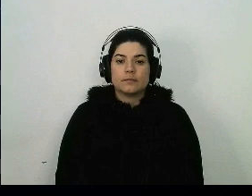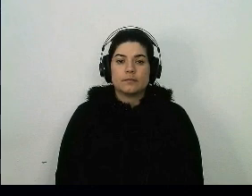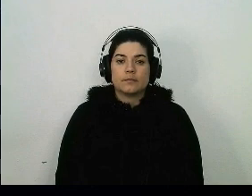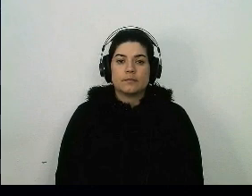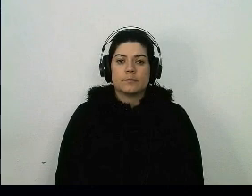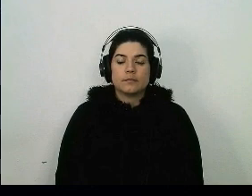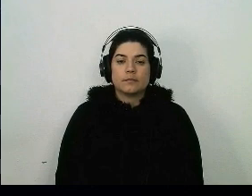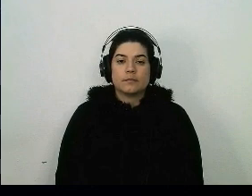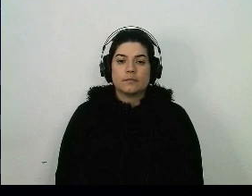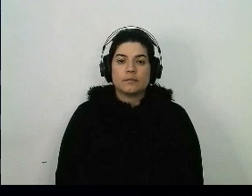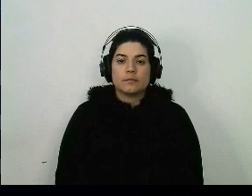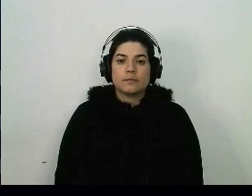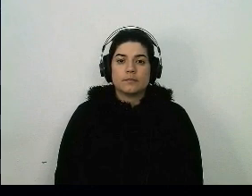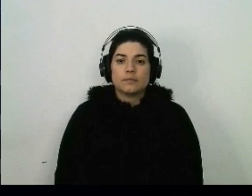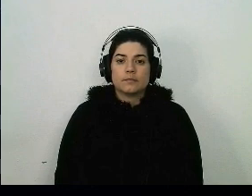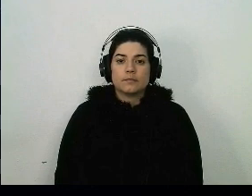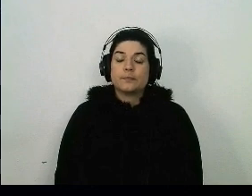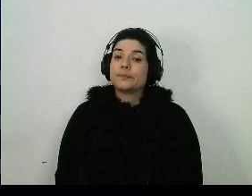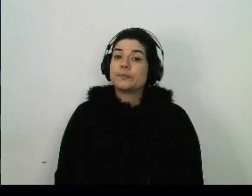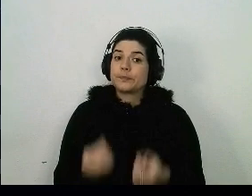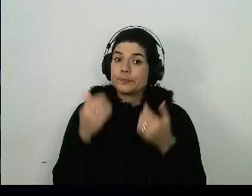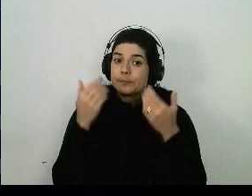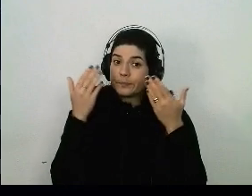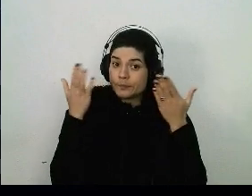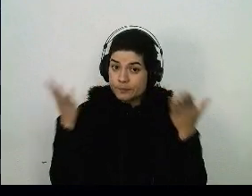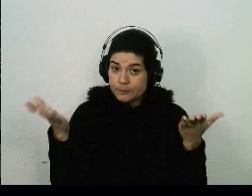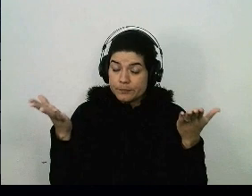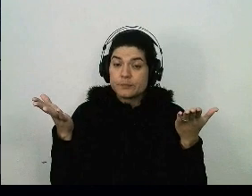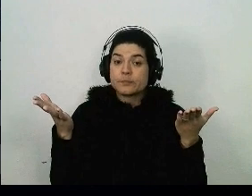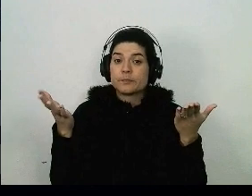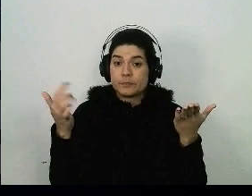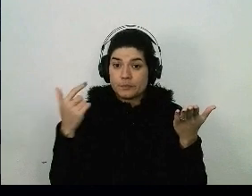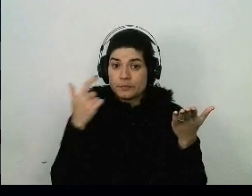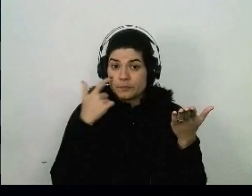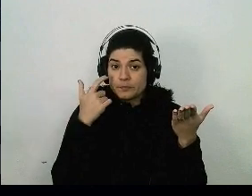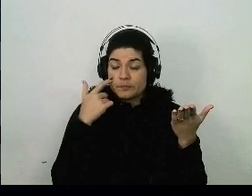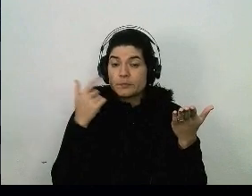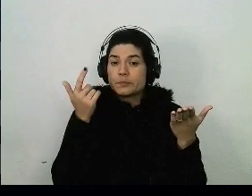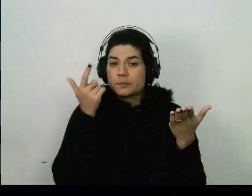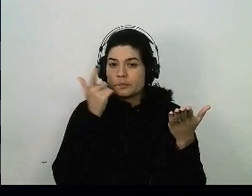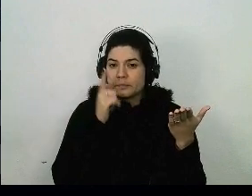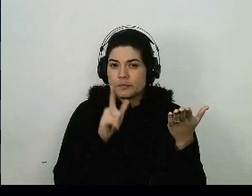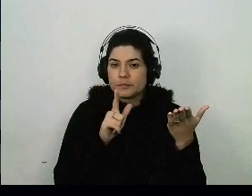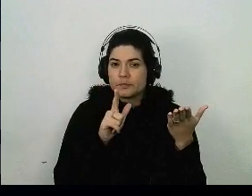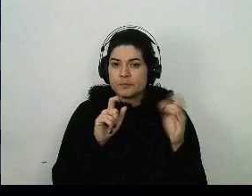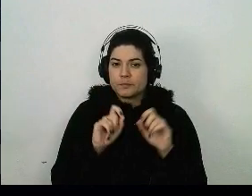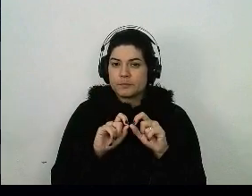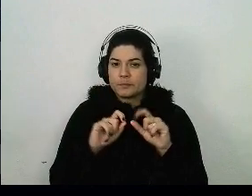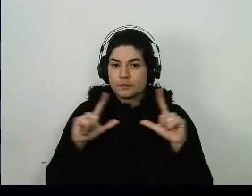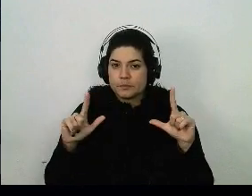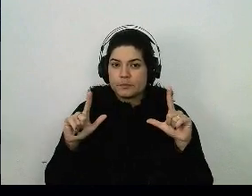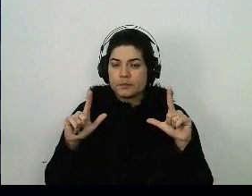Com isso, deixa eu ver se eu consigo aumentar essa parte do meu banco aqui. Não